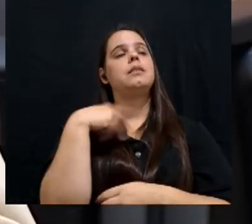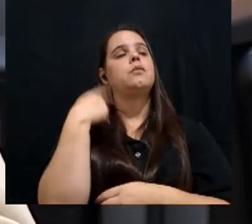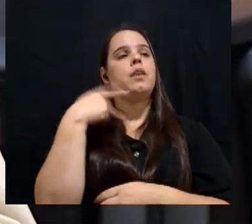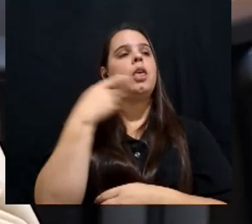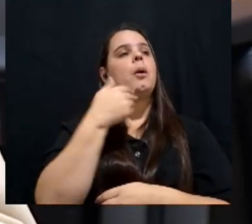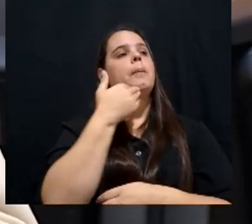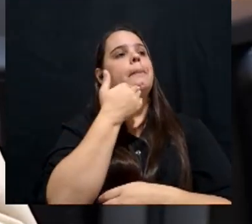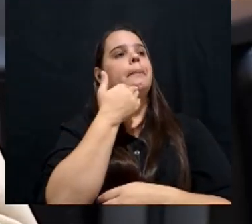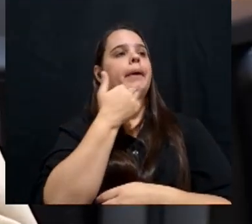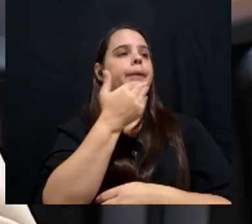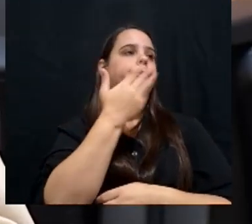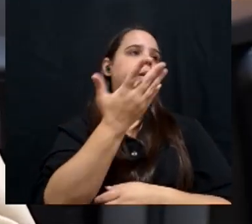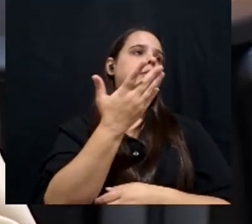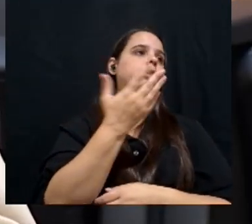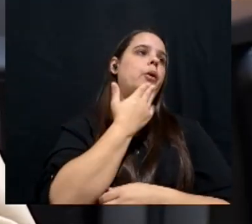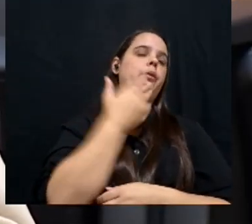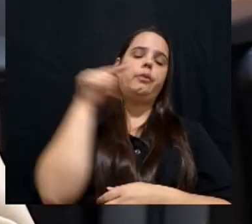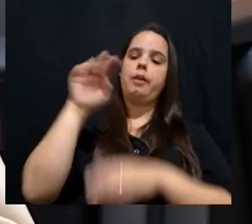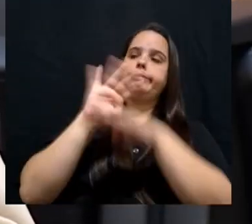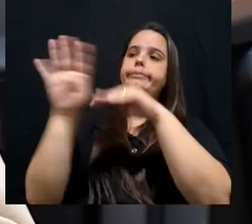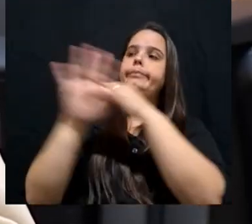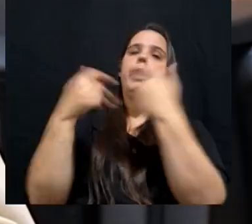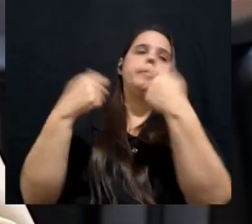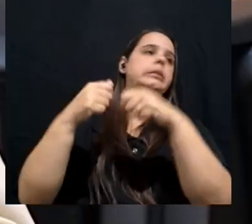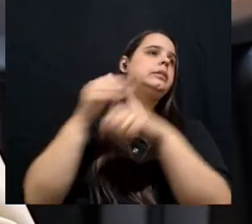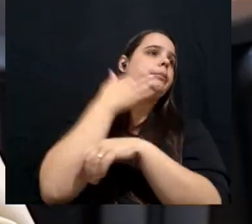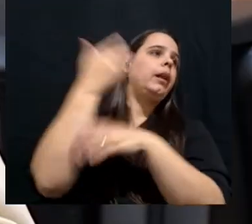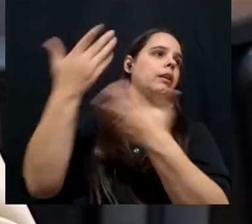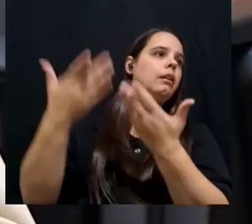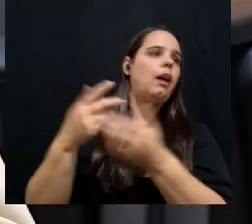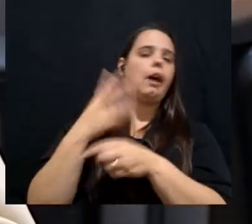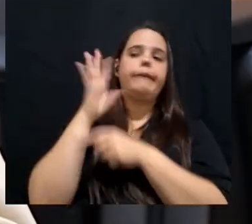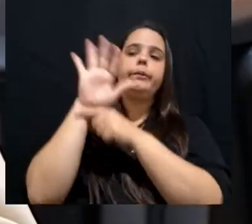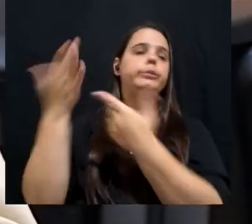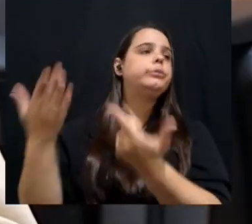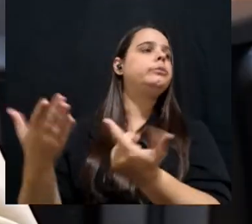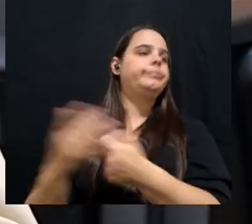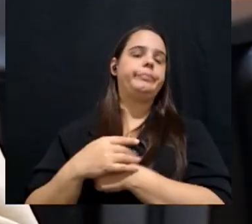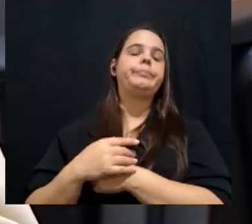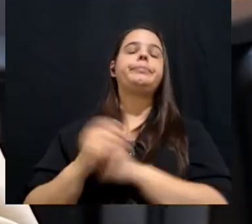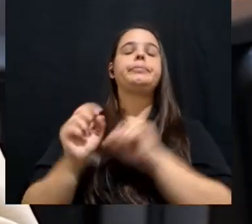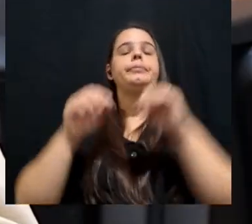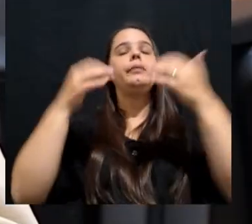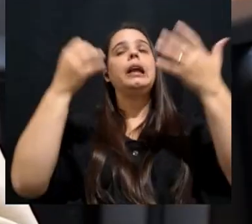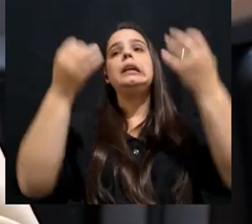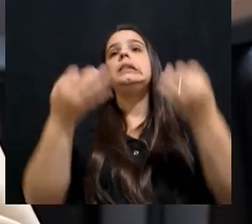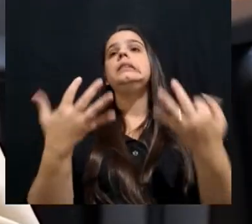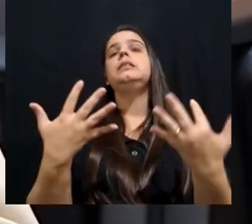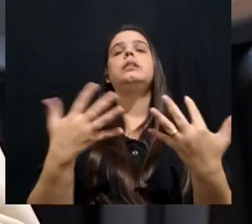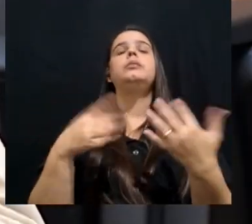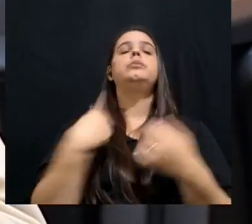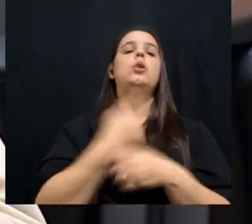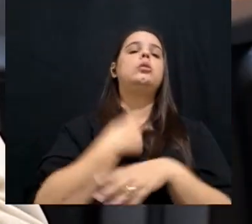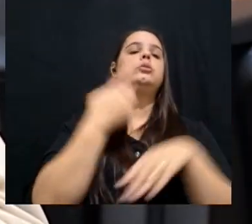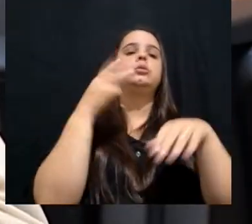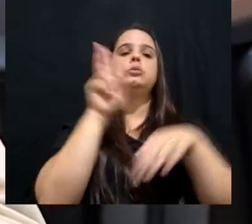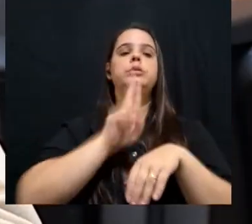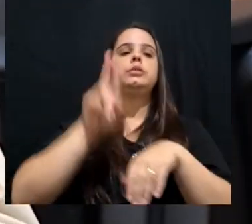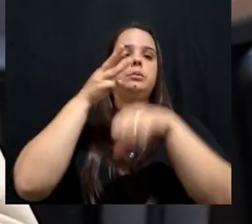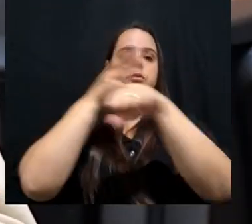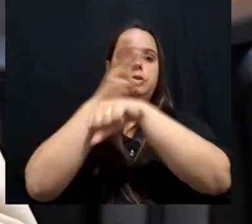um número grande aqui na casa de indicações. Então a gente também usa dessa prerrogativa